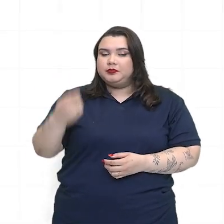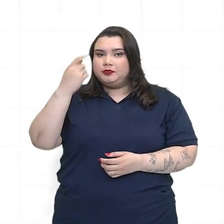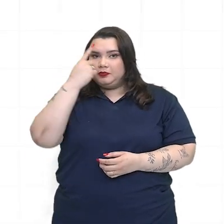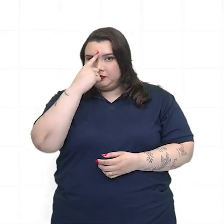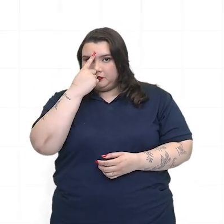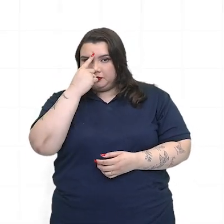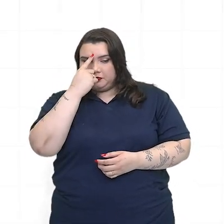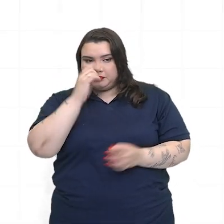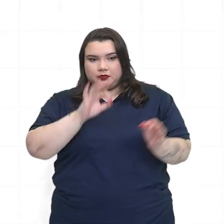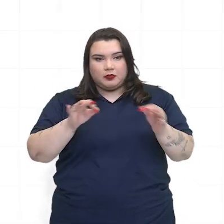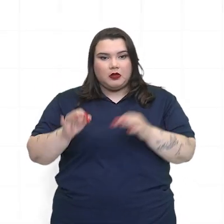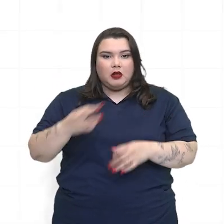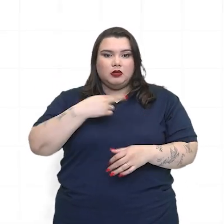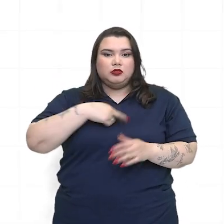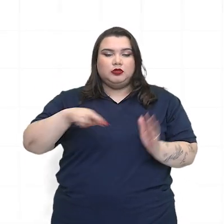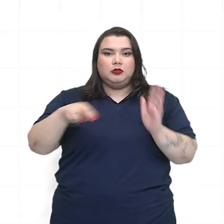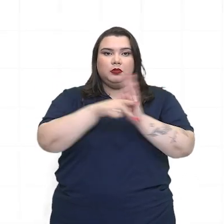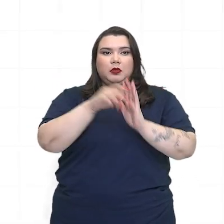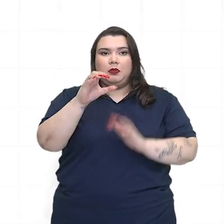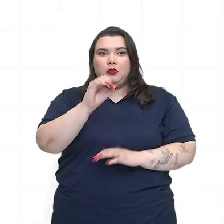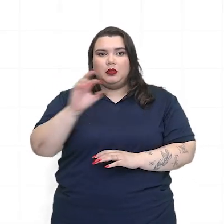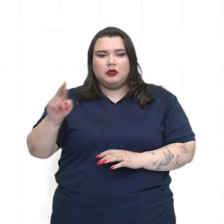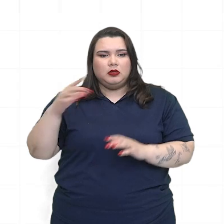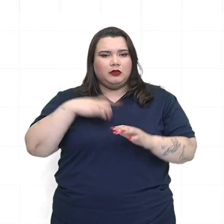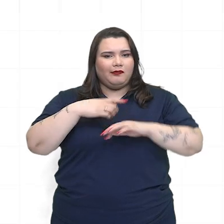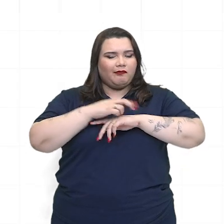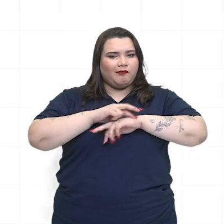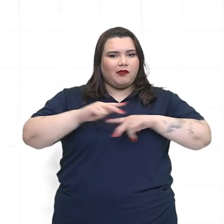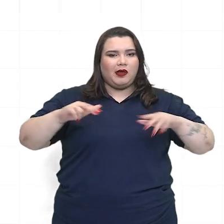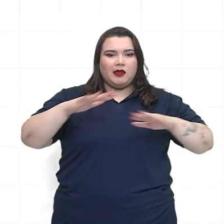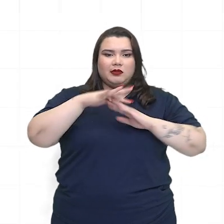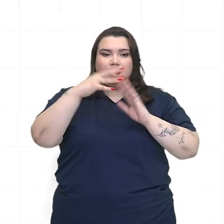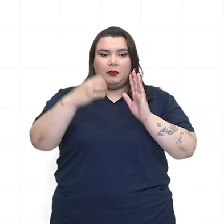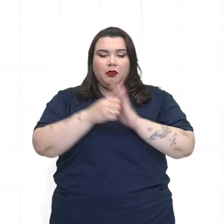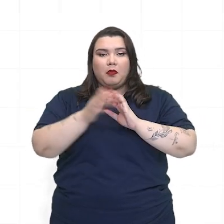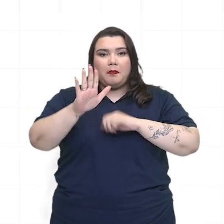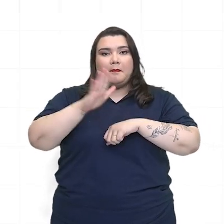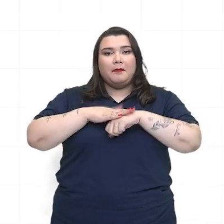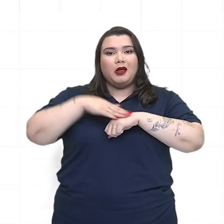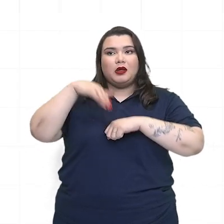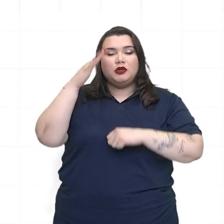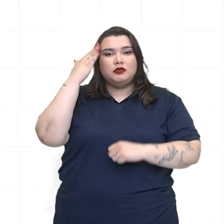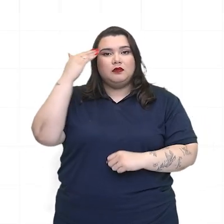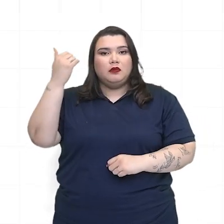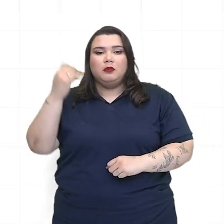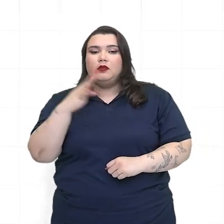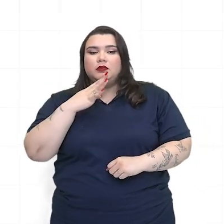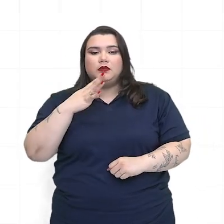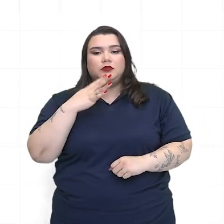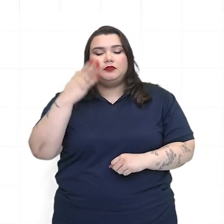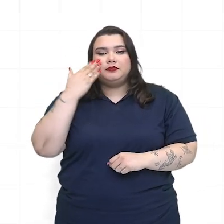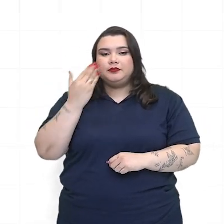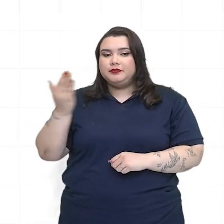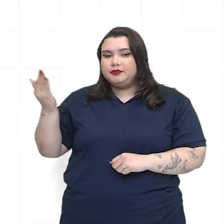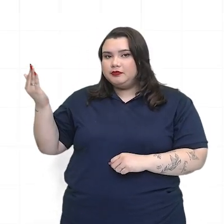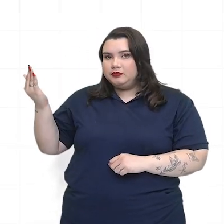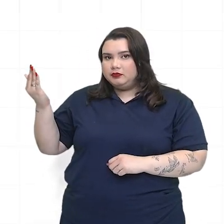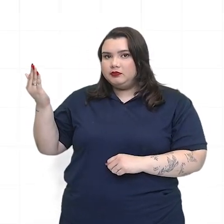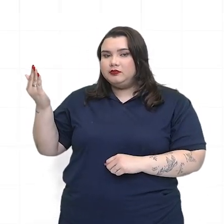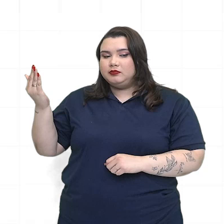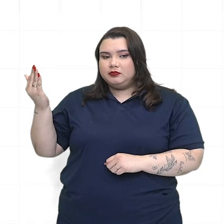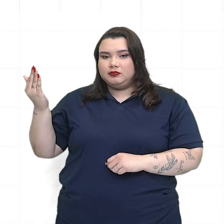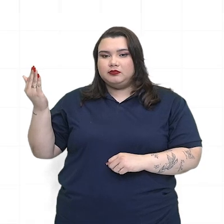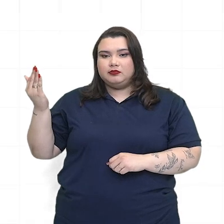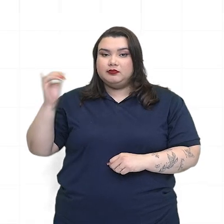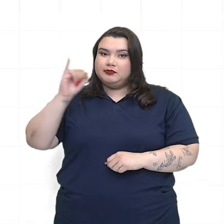Esta religião do Oriente possui vários símbolos. Contudo, o mais conhecido é este que vem a seguir.